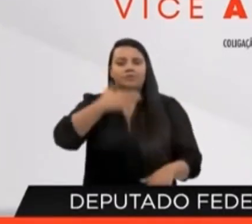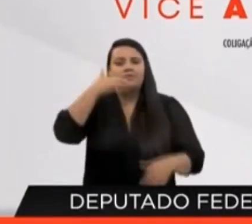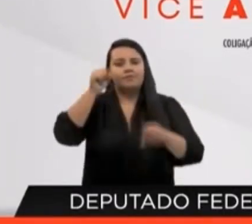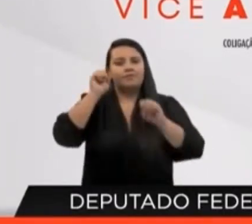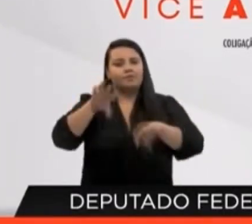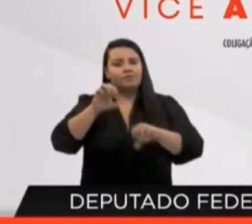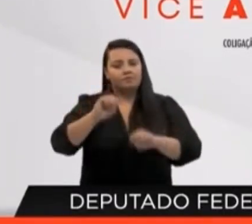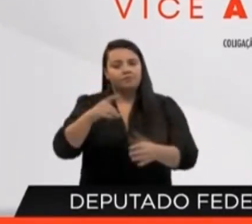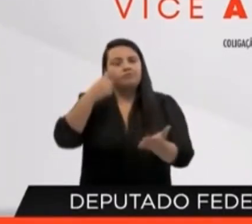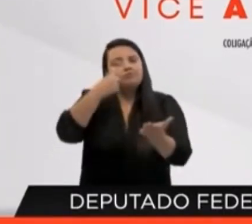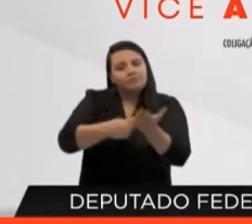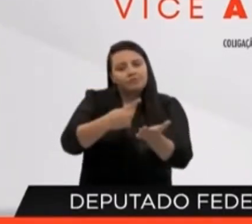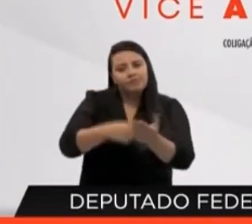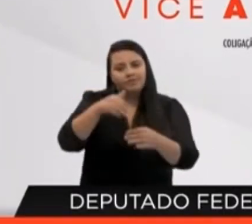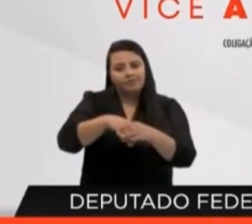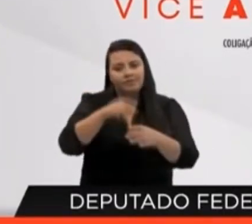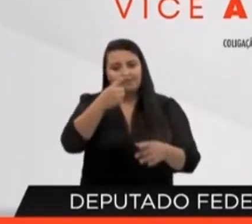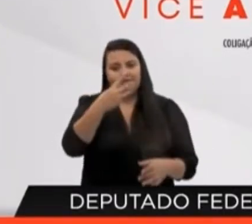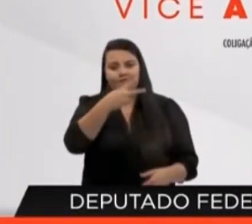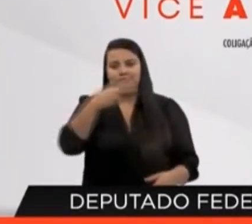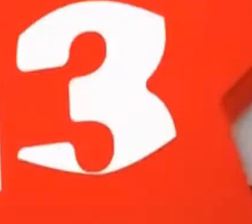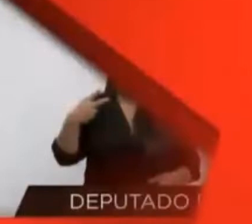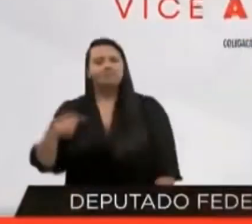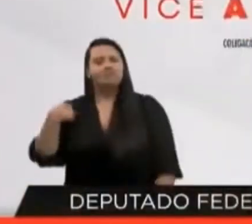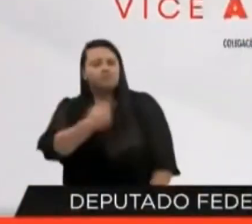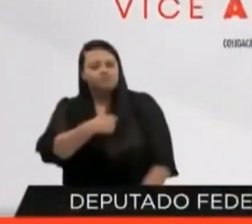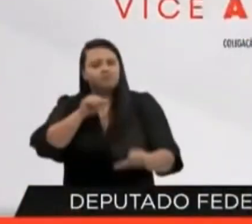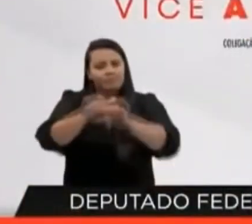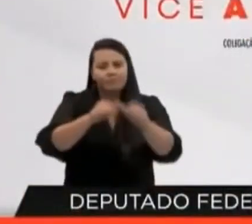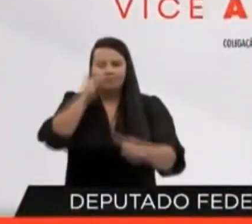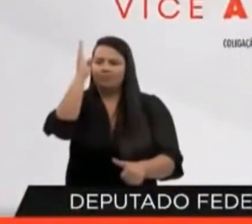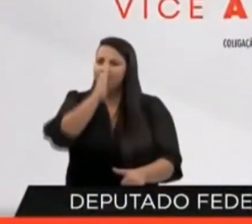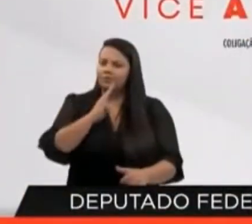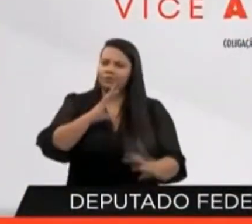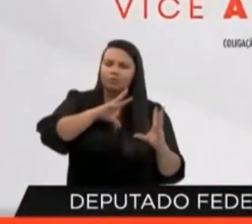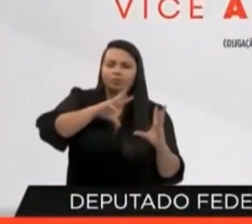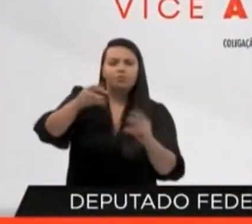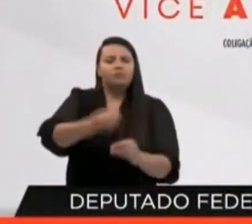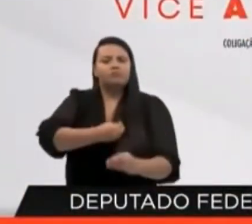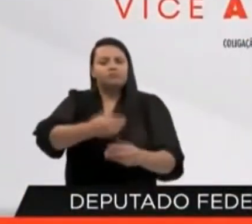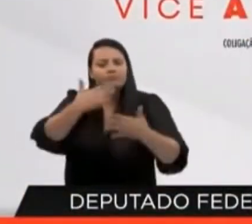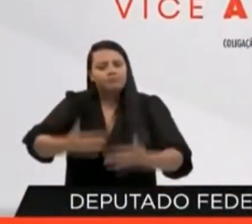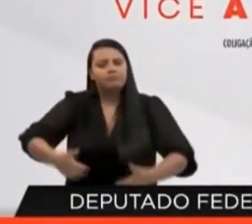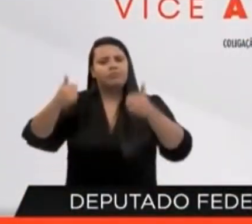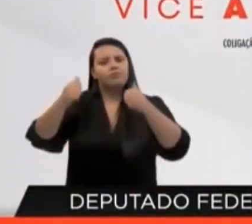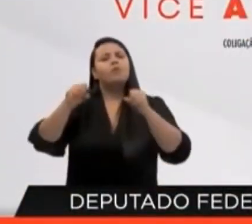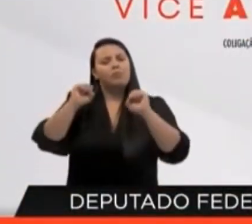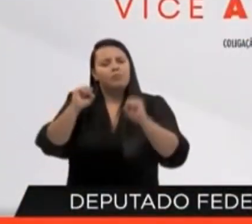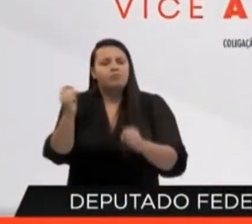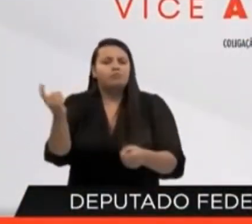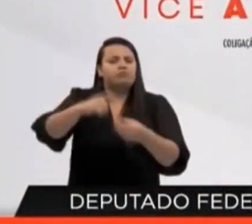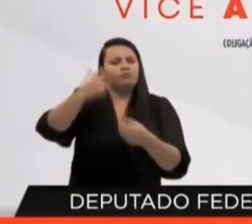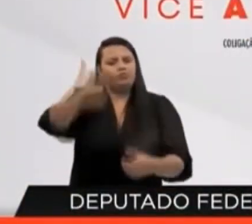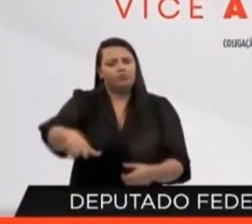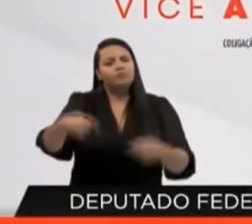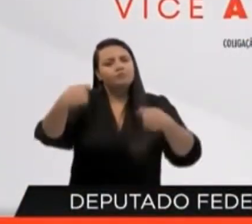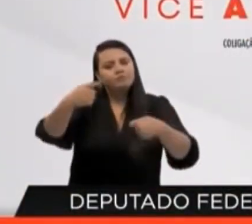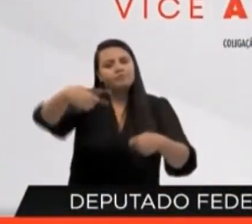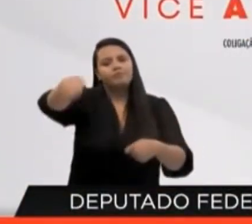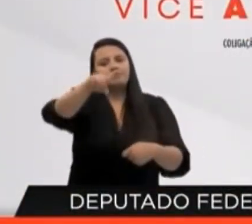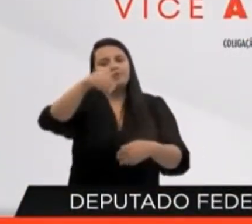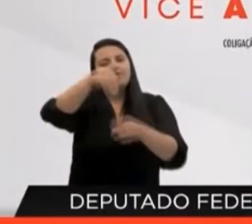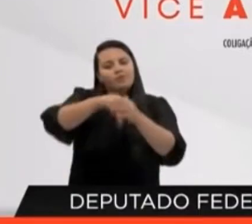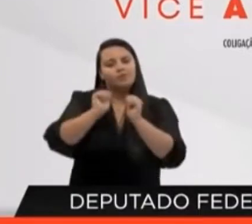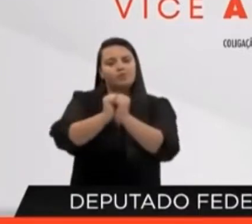e educação. Esse é meu compromisso. Vote 1322. Nós mudamos o Brasil. Todos viveram muito melhor. Podemos voltar a